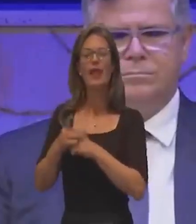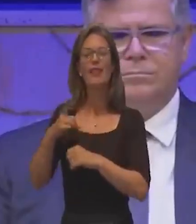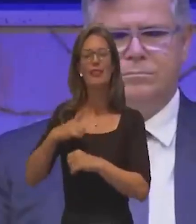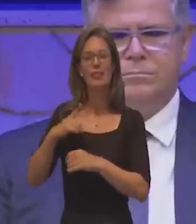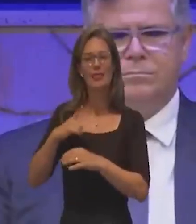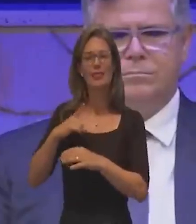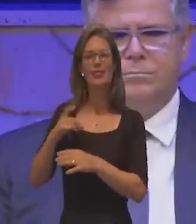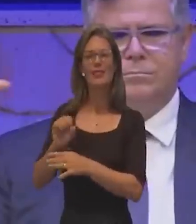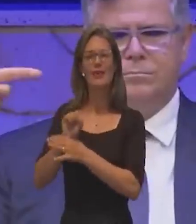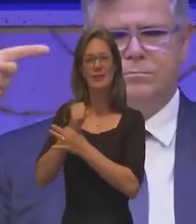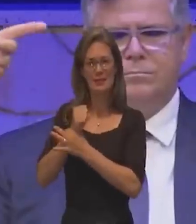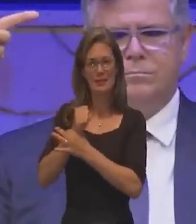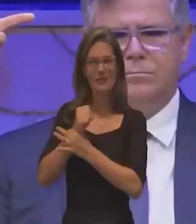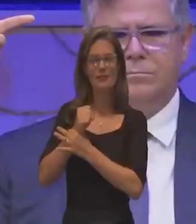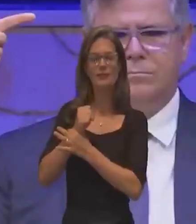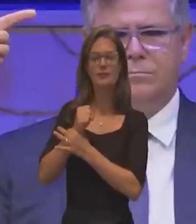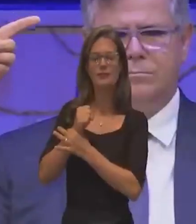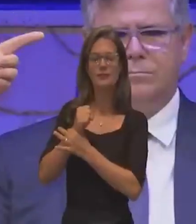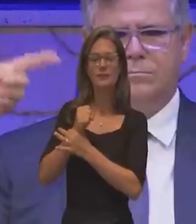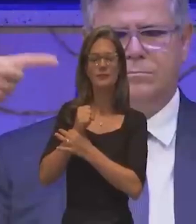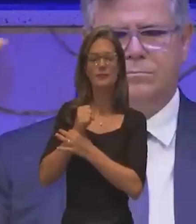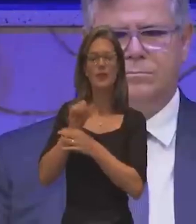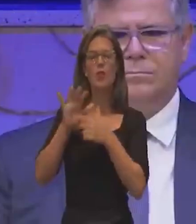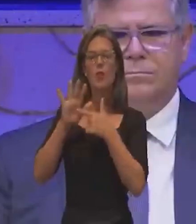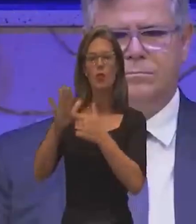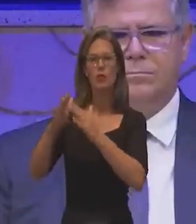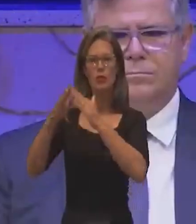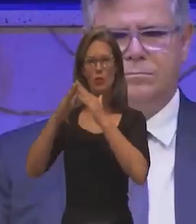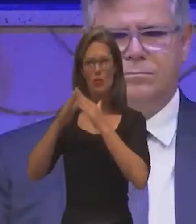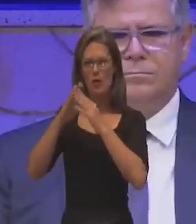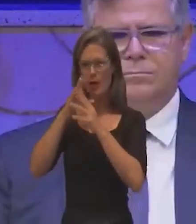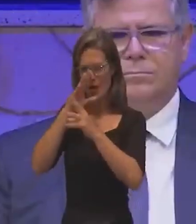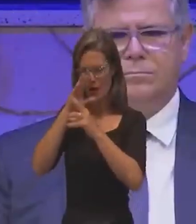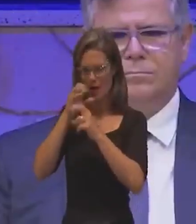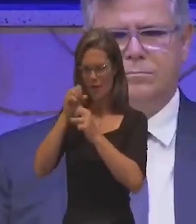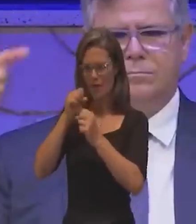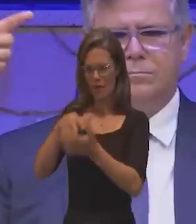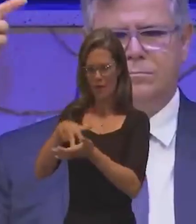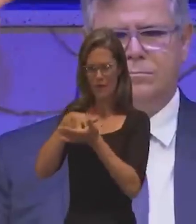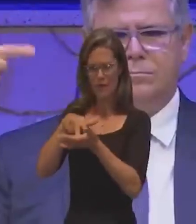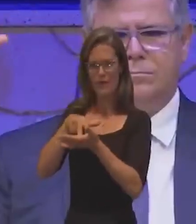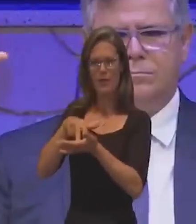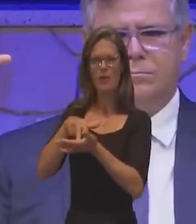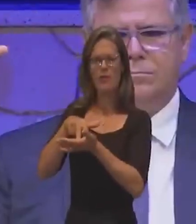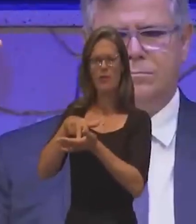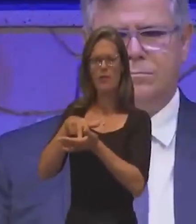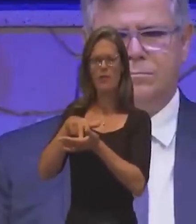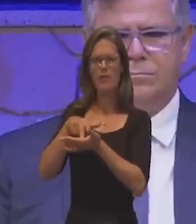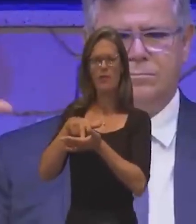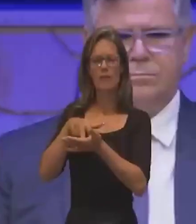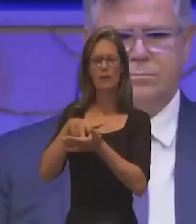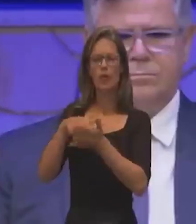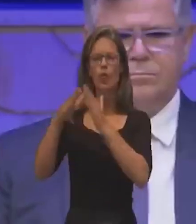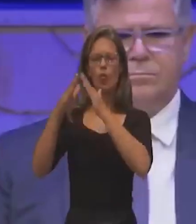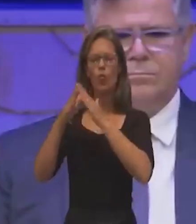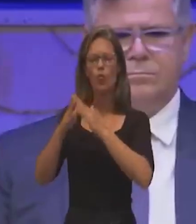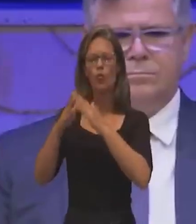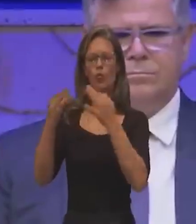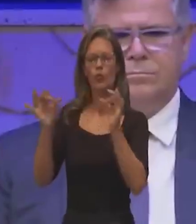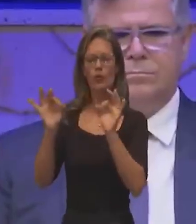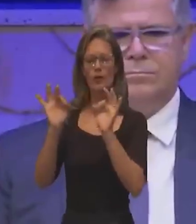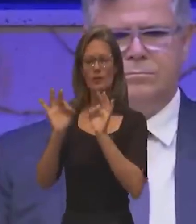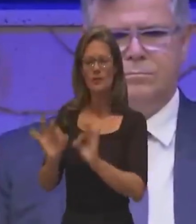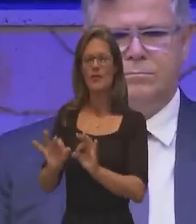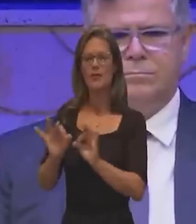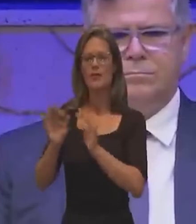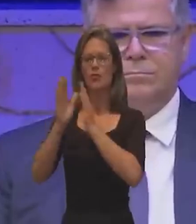estabilidade, indicando permanência, um lugar apropriado para adoração.